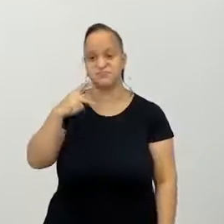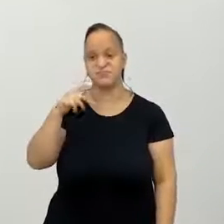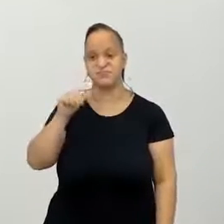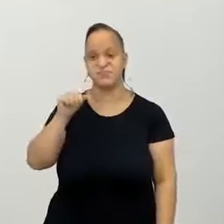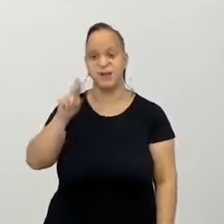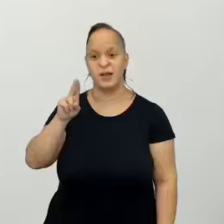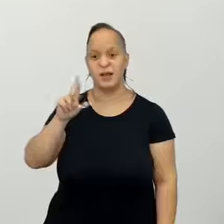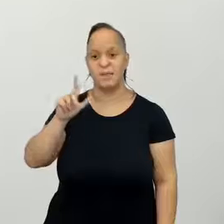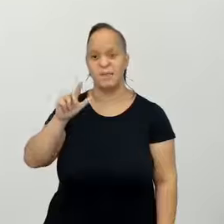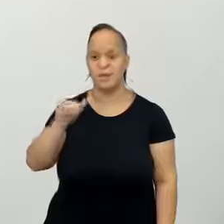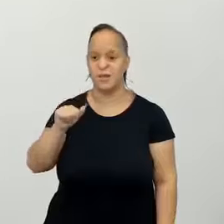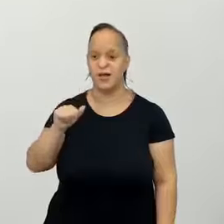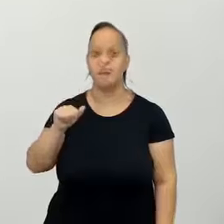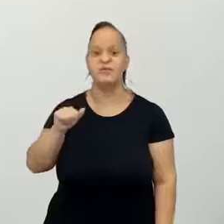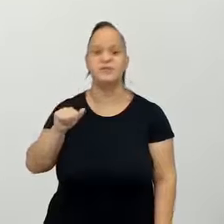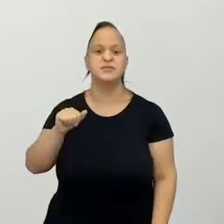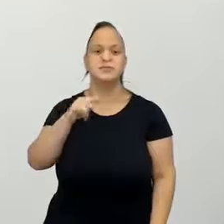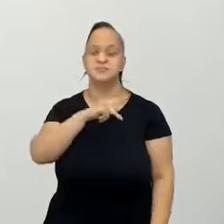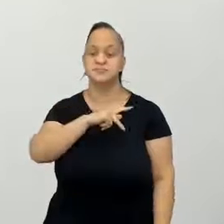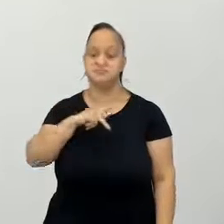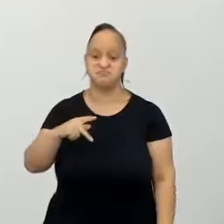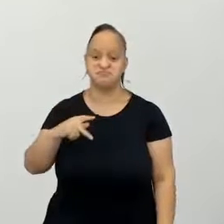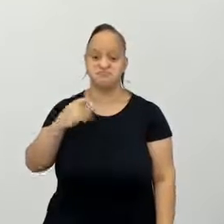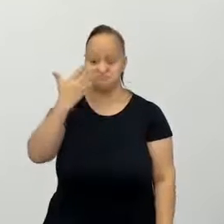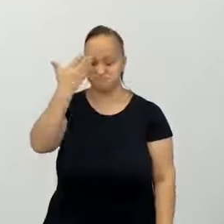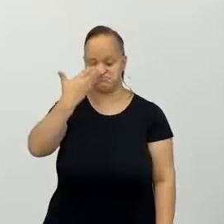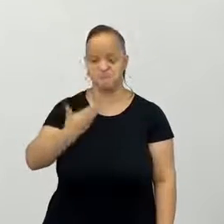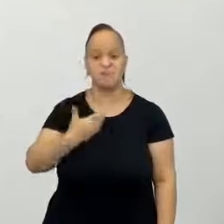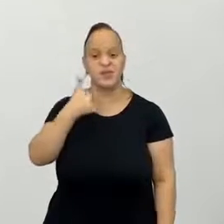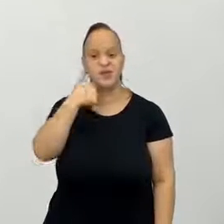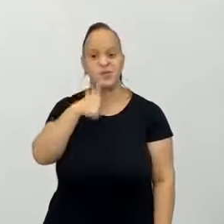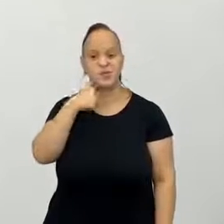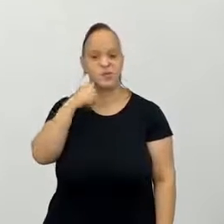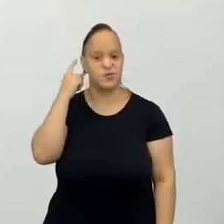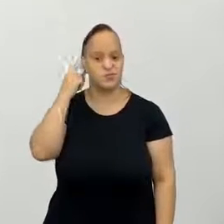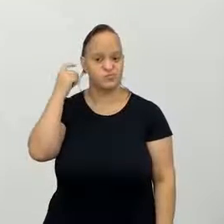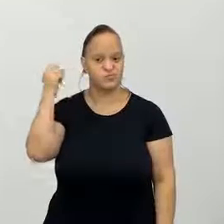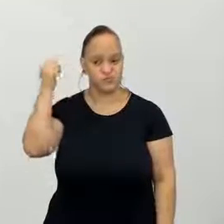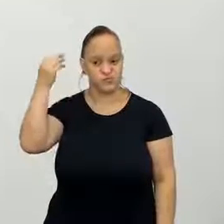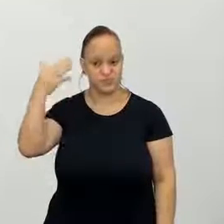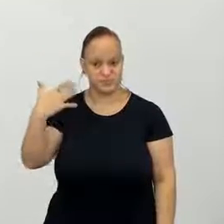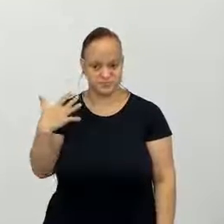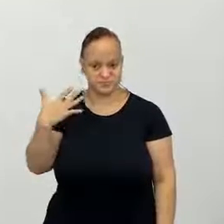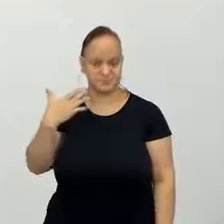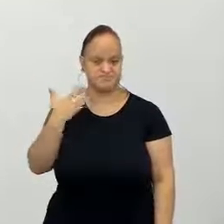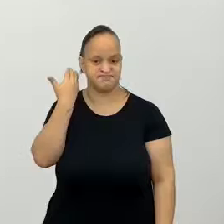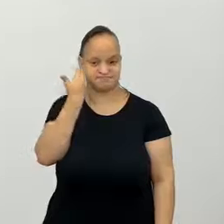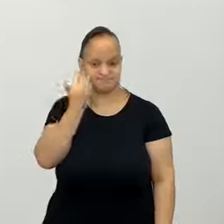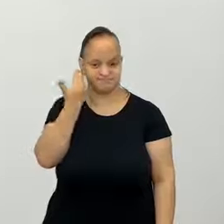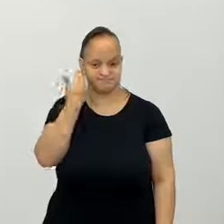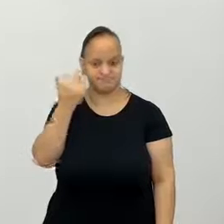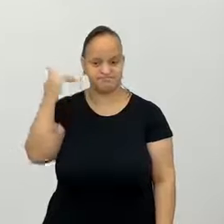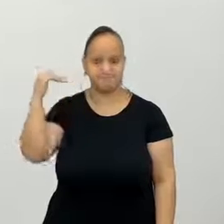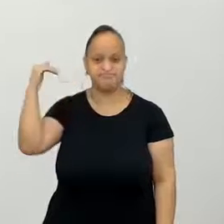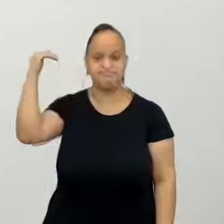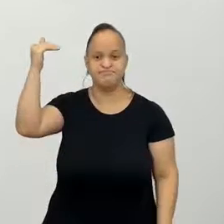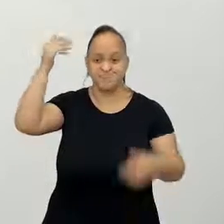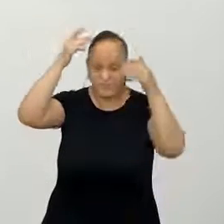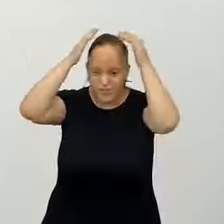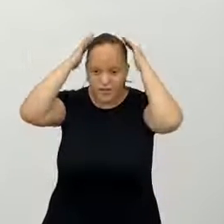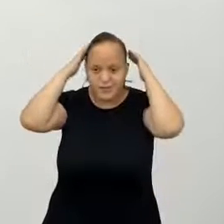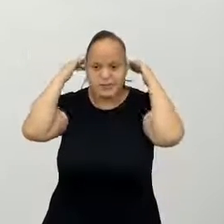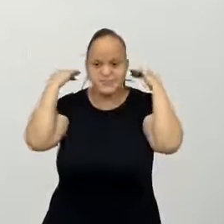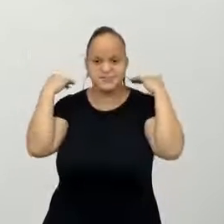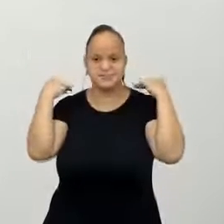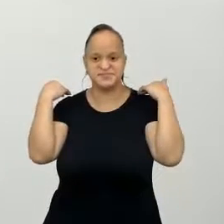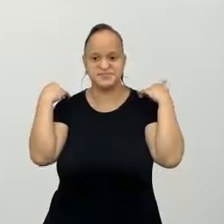da EFAP, sou uma mulher branca, loira, pele clara, tenho estatura mediana, os cabelos na altura